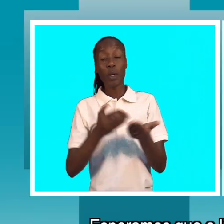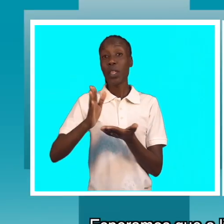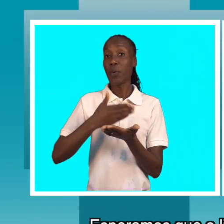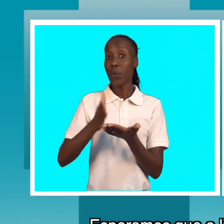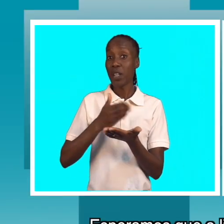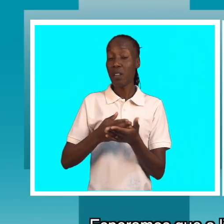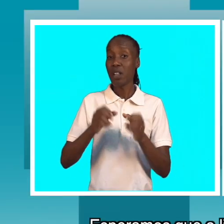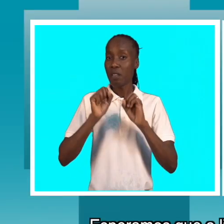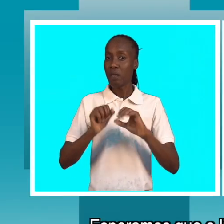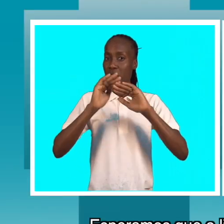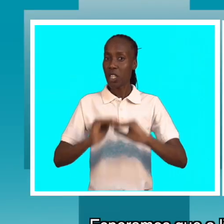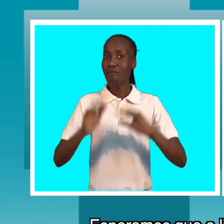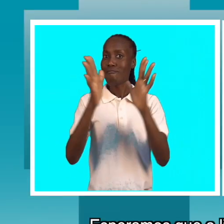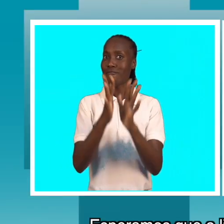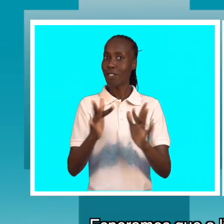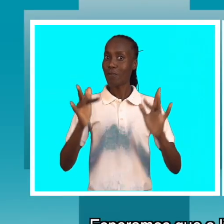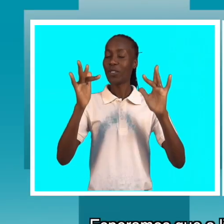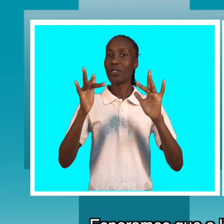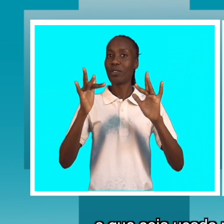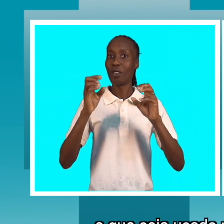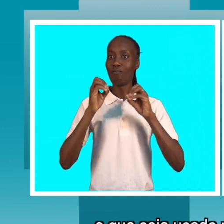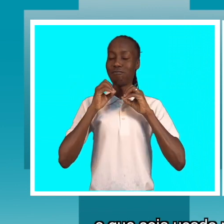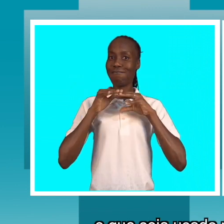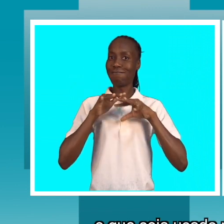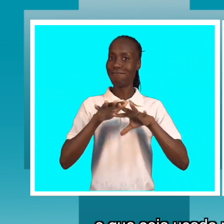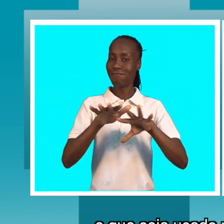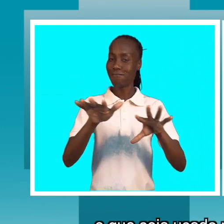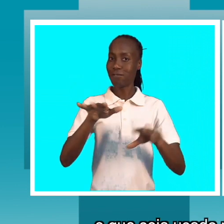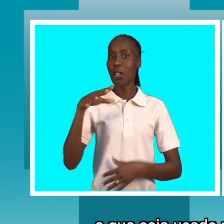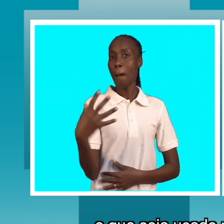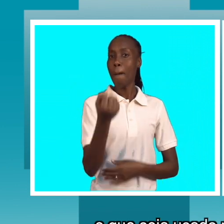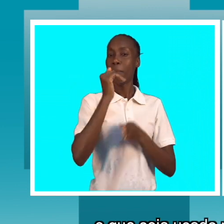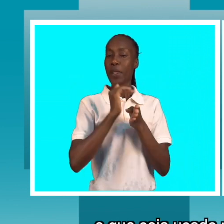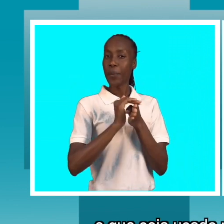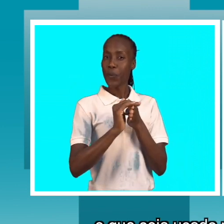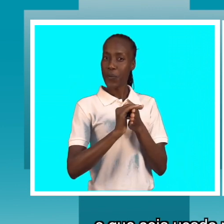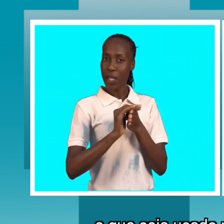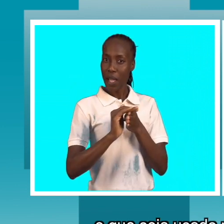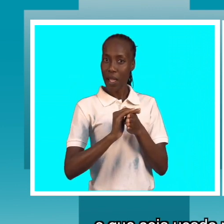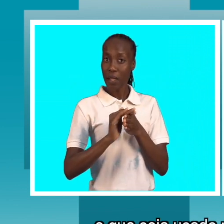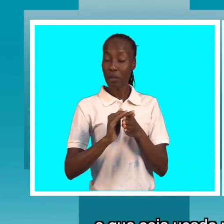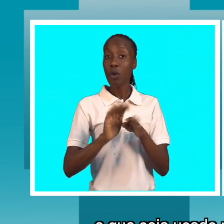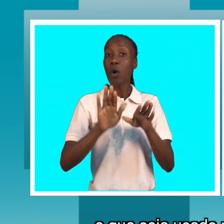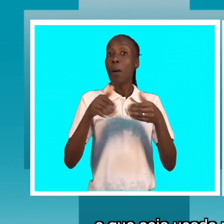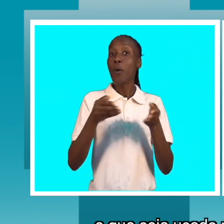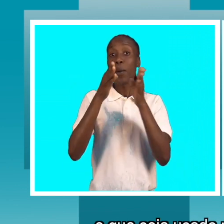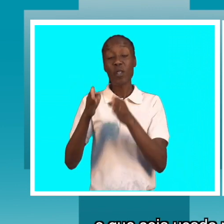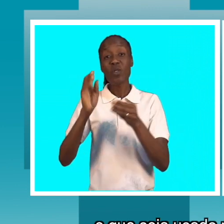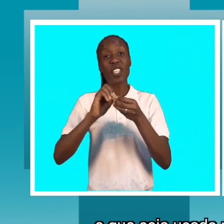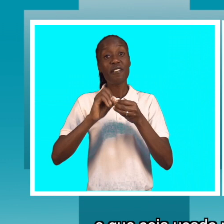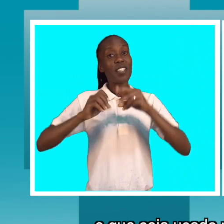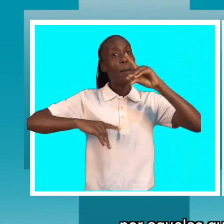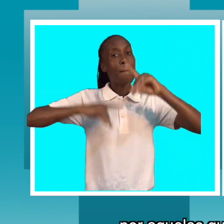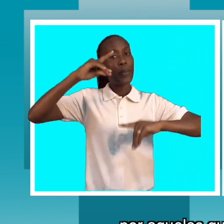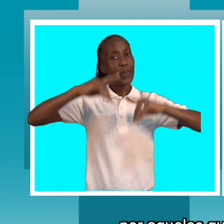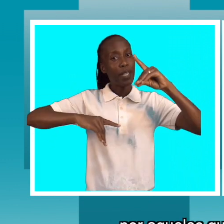livro esteja disponível largamente e que seja usado por aquelas que fazem políticas,